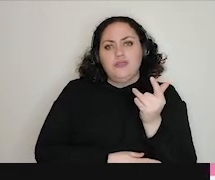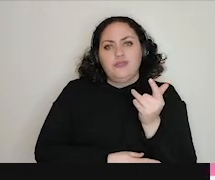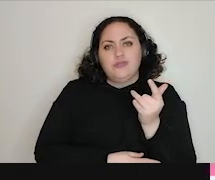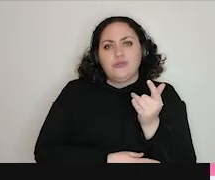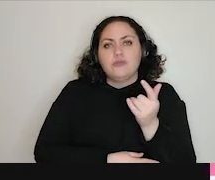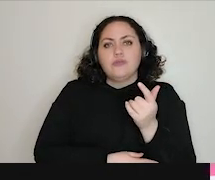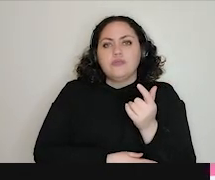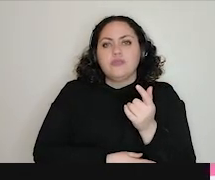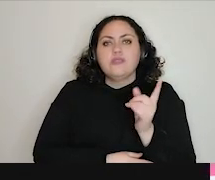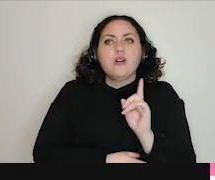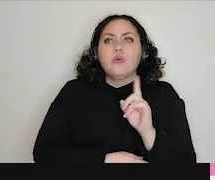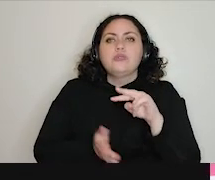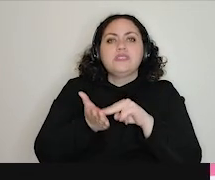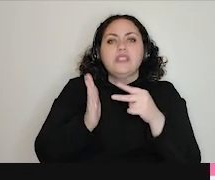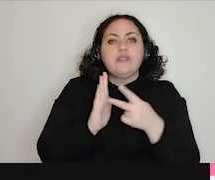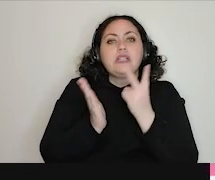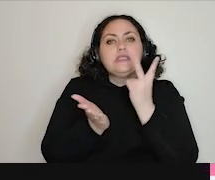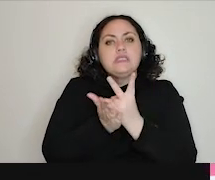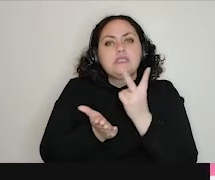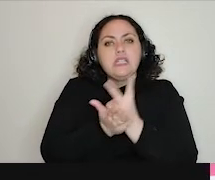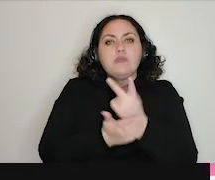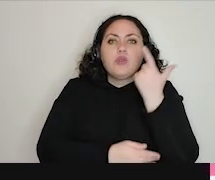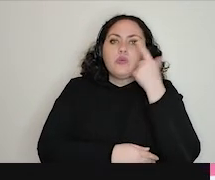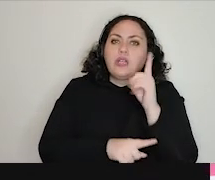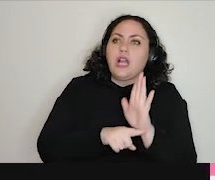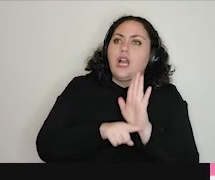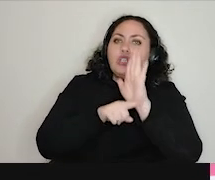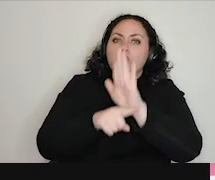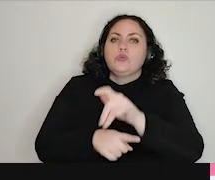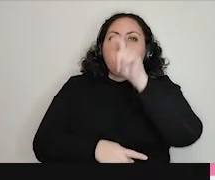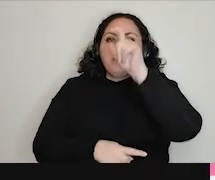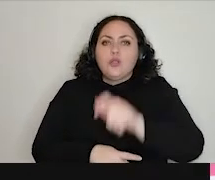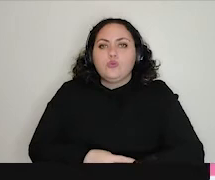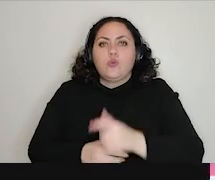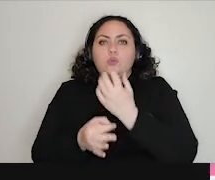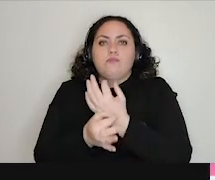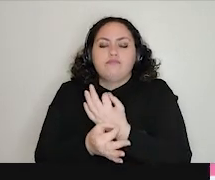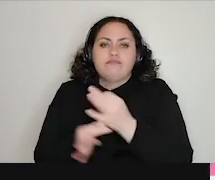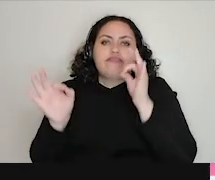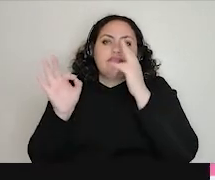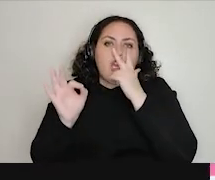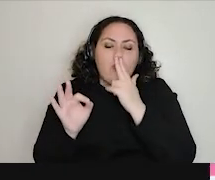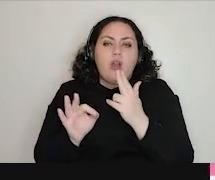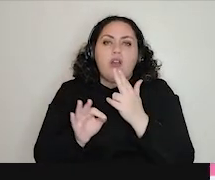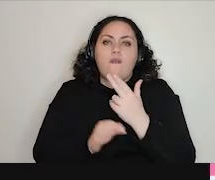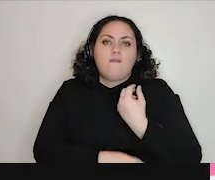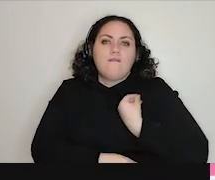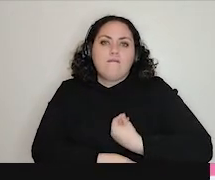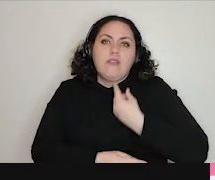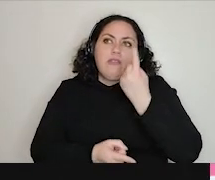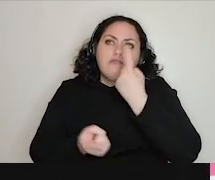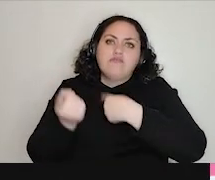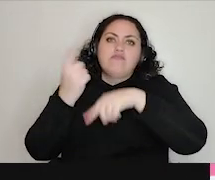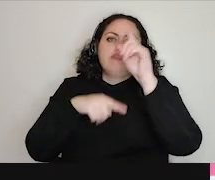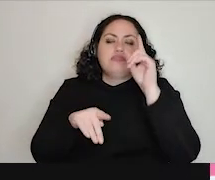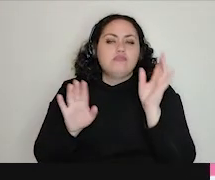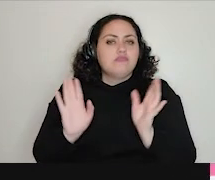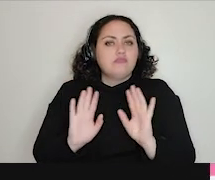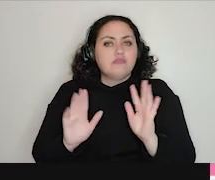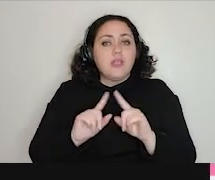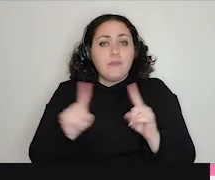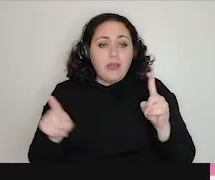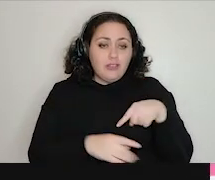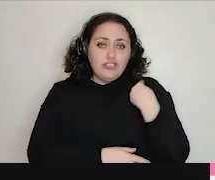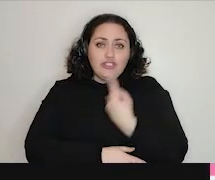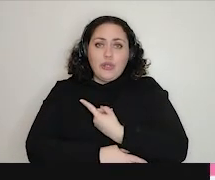vai conseguir fazer com que aquela pessoa ela consiga estar livre daquela condição, daquela situação. Mas que se a gente já,